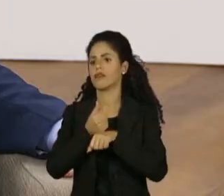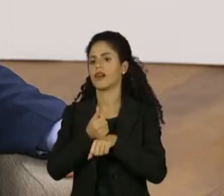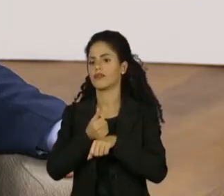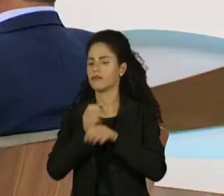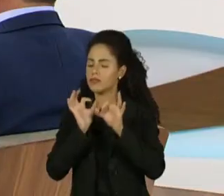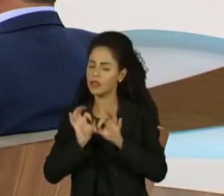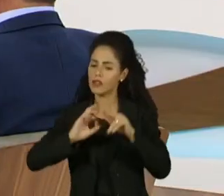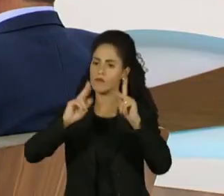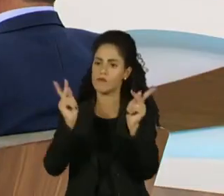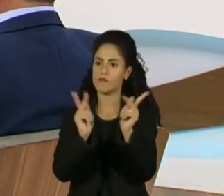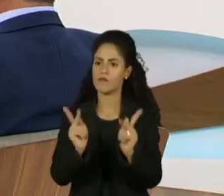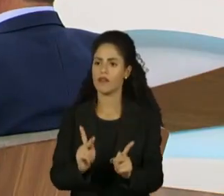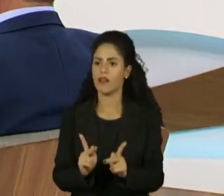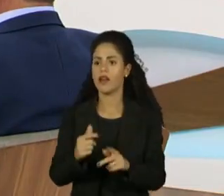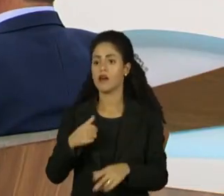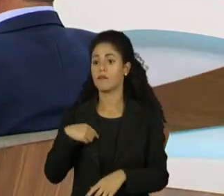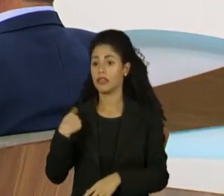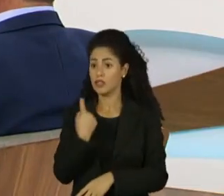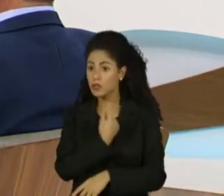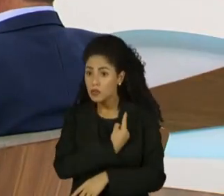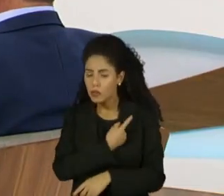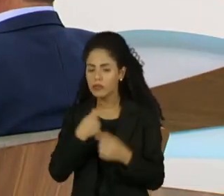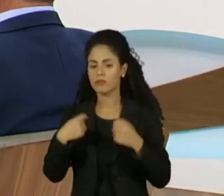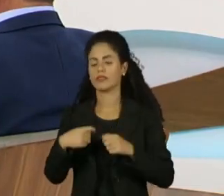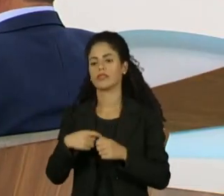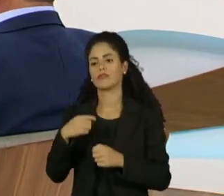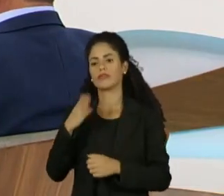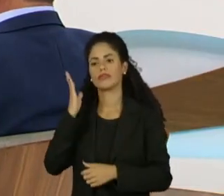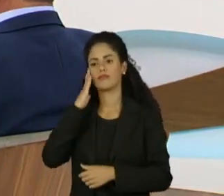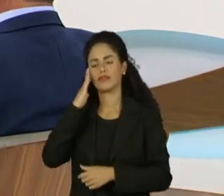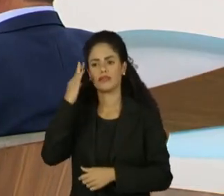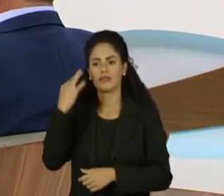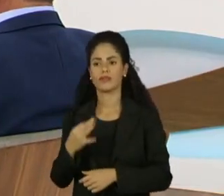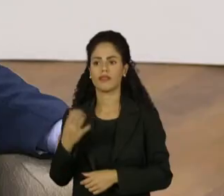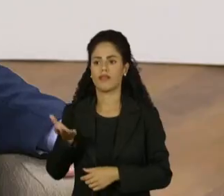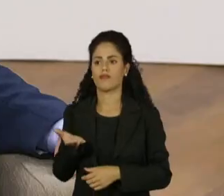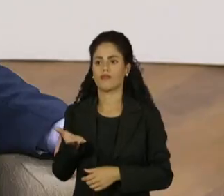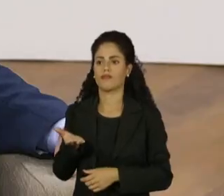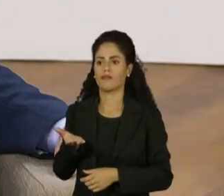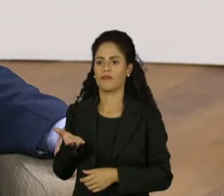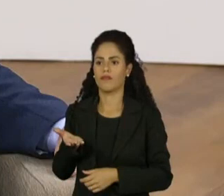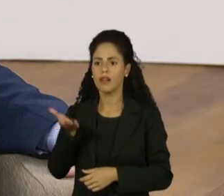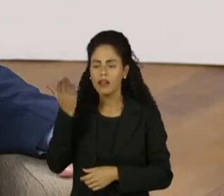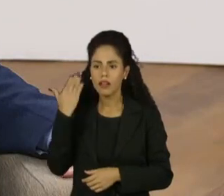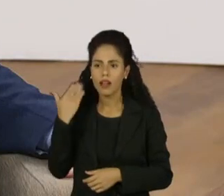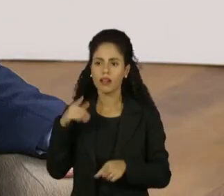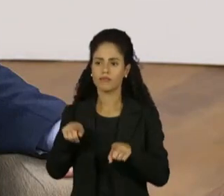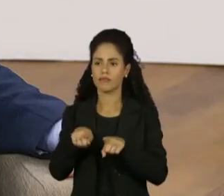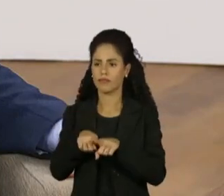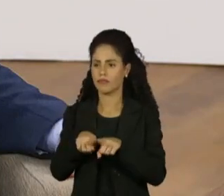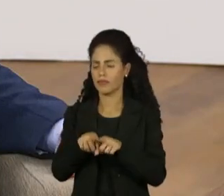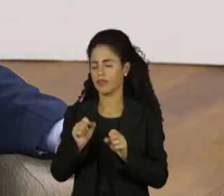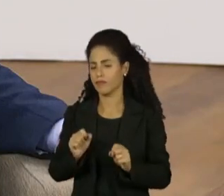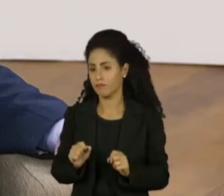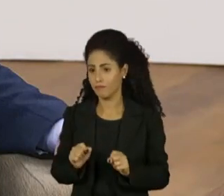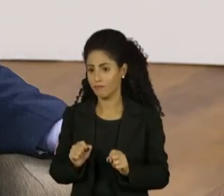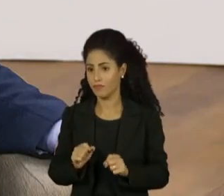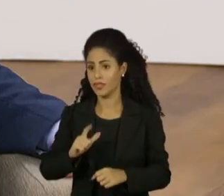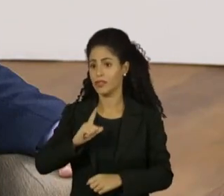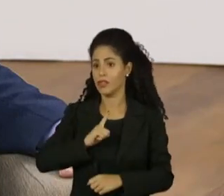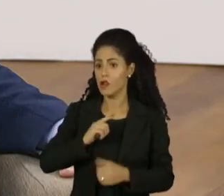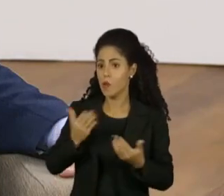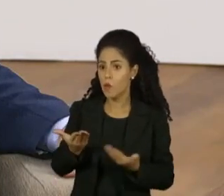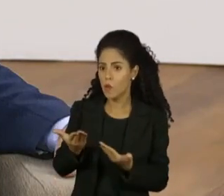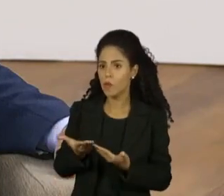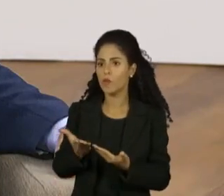Agora, nós não podemos ser ingênuos de imaginar, né, que uma casa como o Congresso, como o Senado da República, ela tem hoje